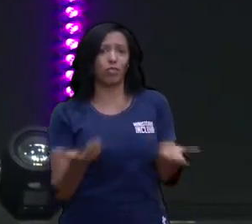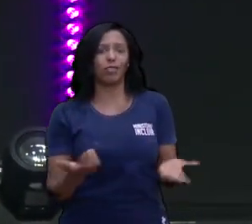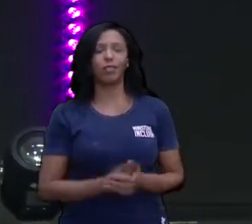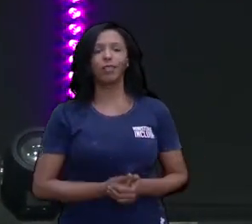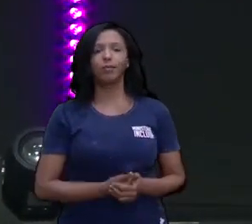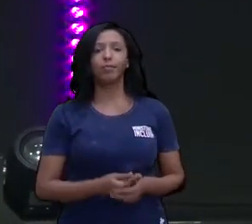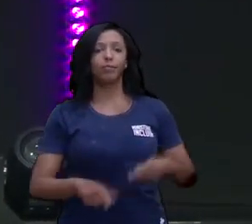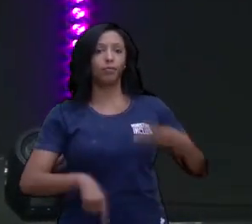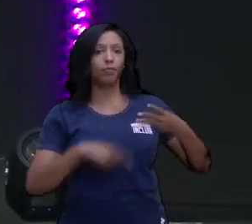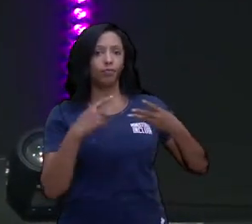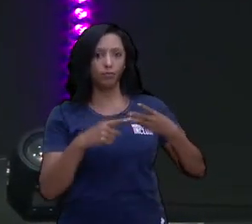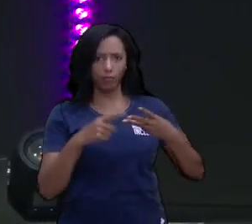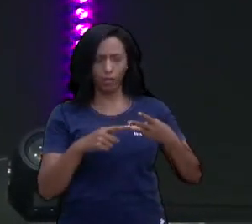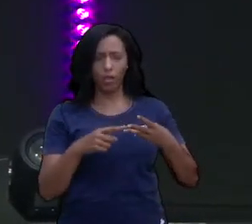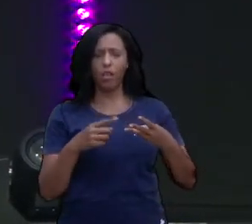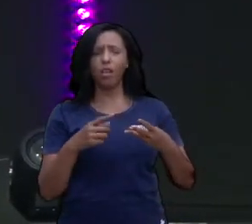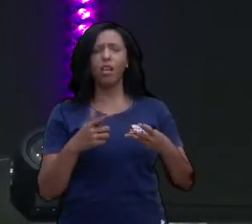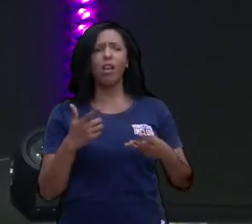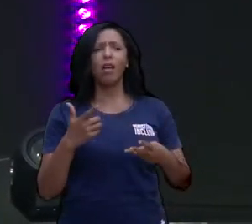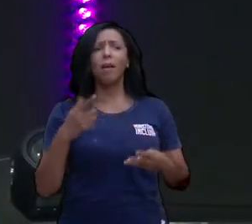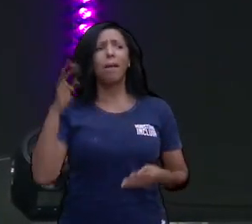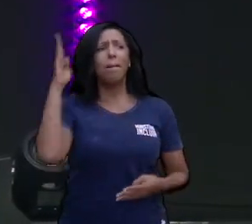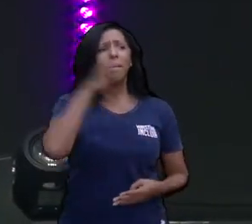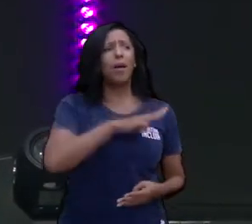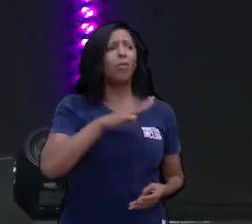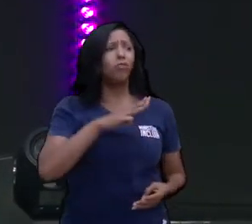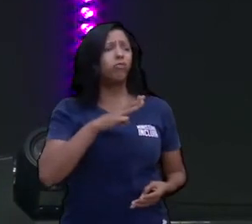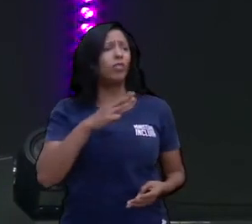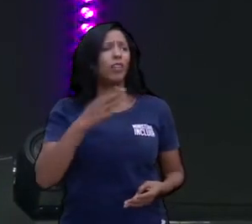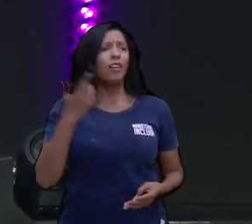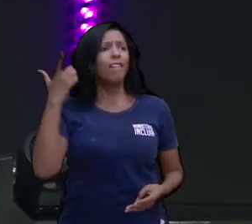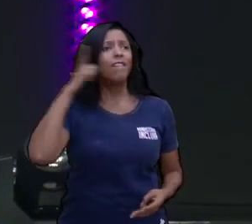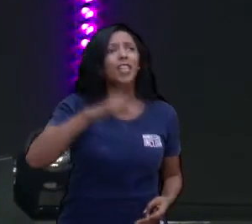vencer o mal use as armas espirituais